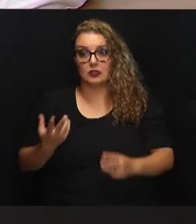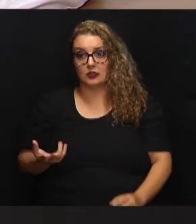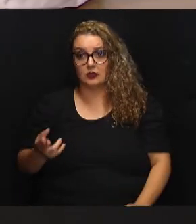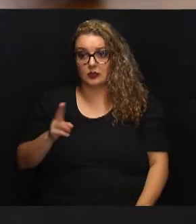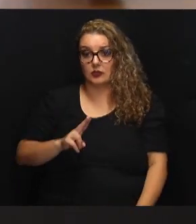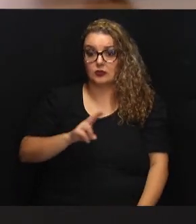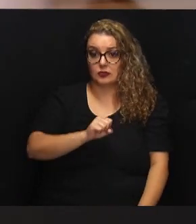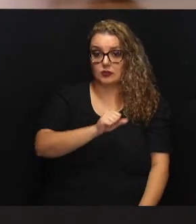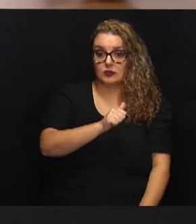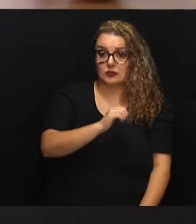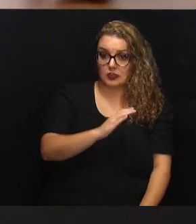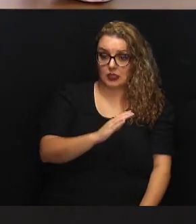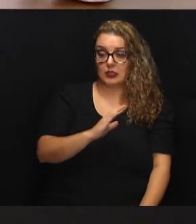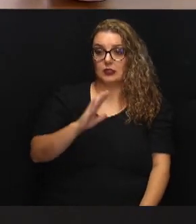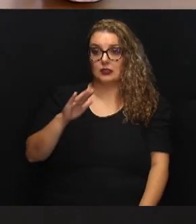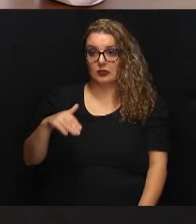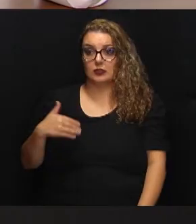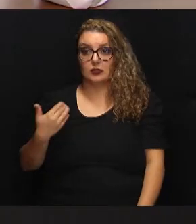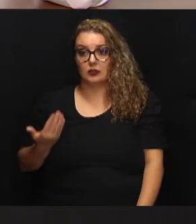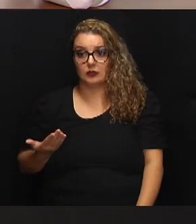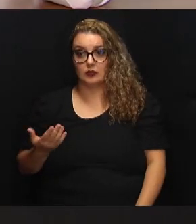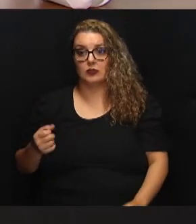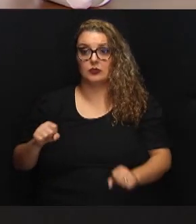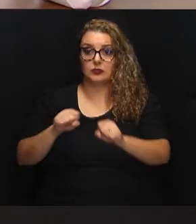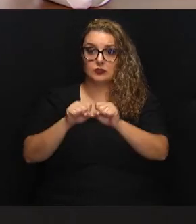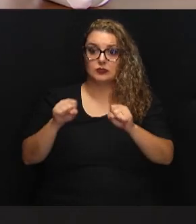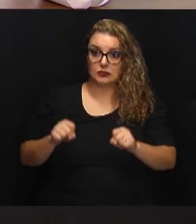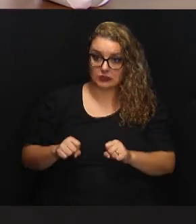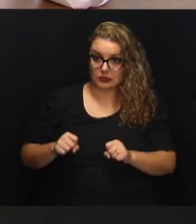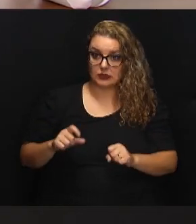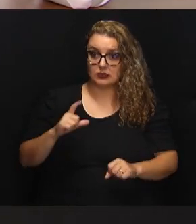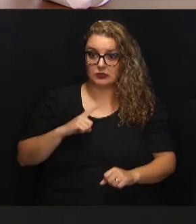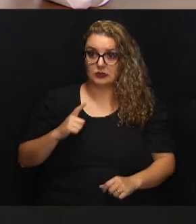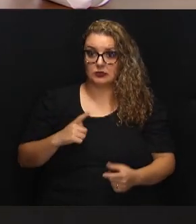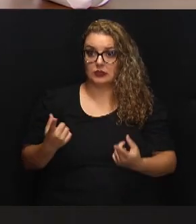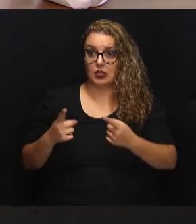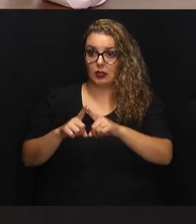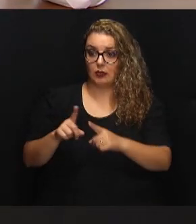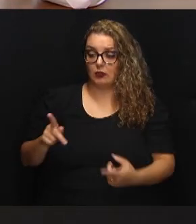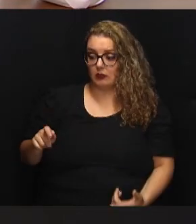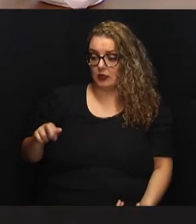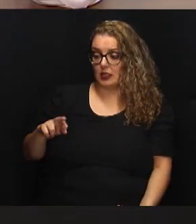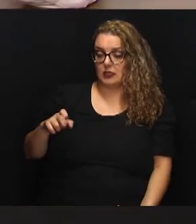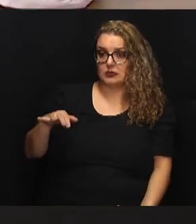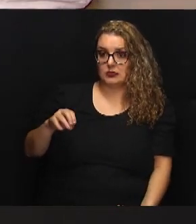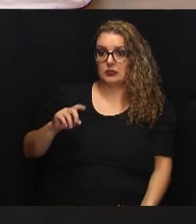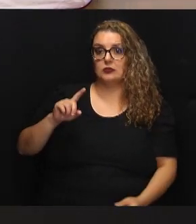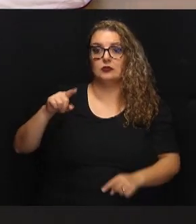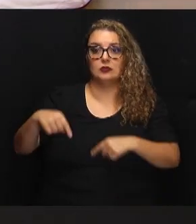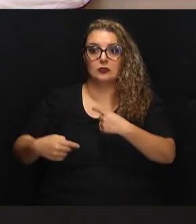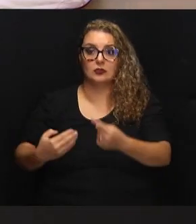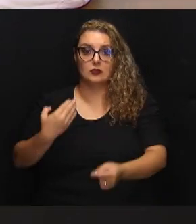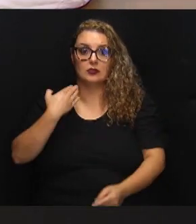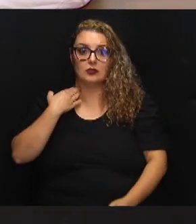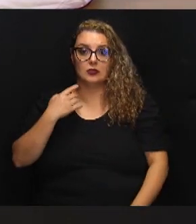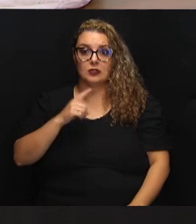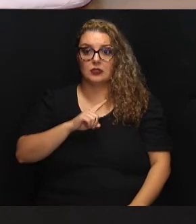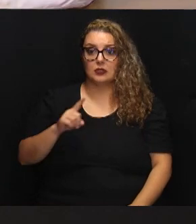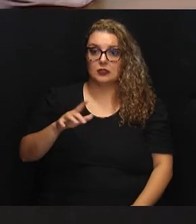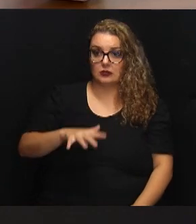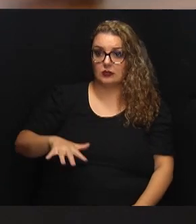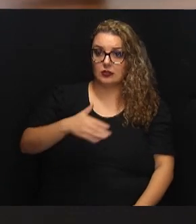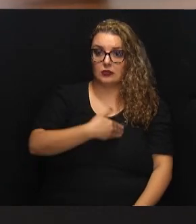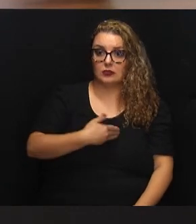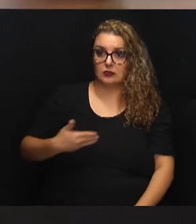SAC. No sistema de financiamento, quando você tem um parceiro, às vezes um outro banco, que não são as estruturas de governo,